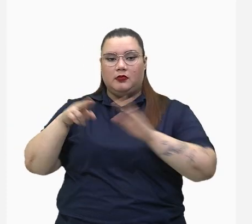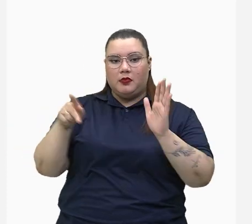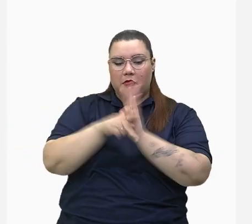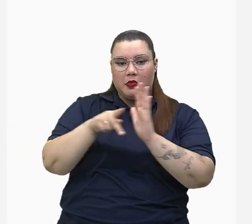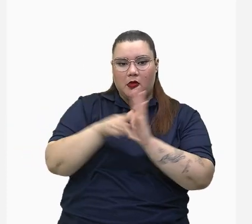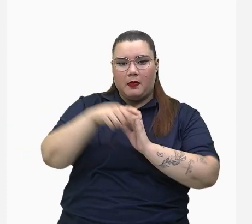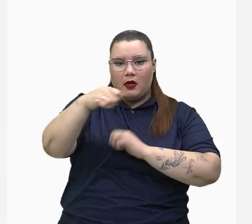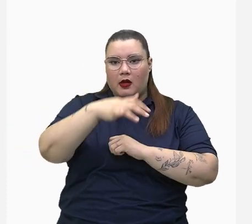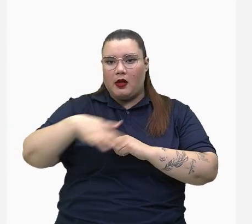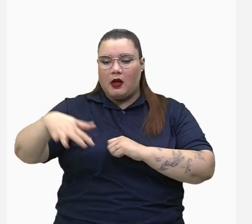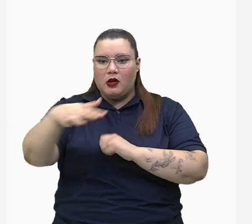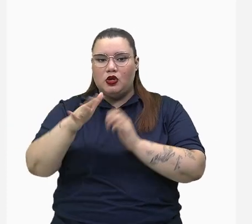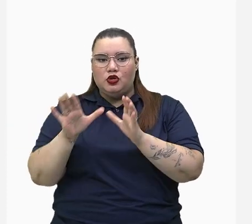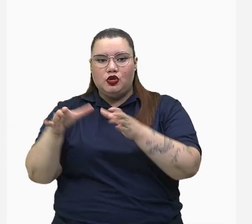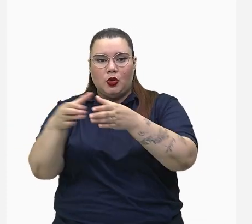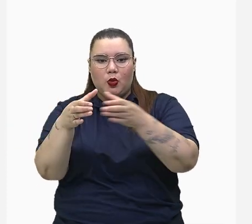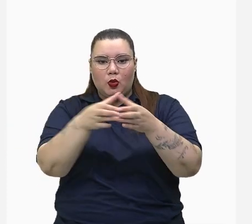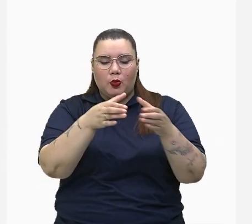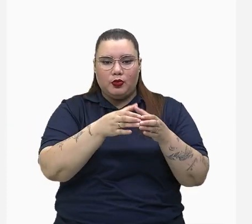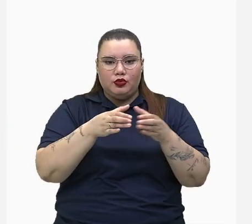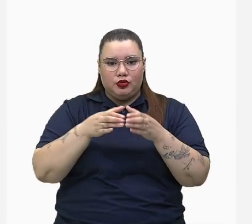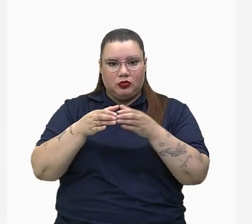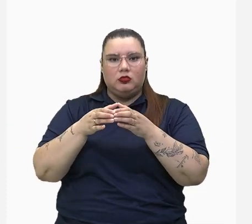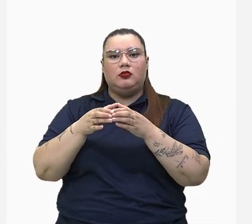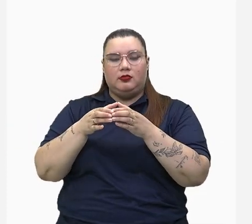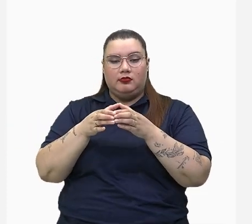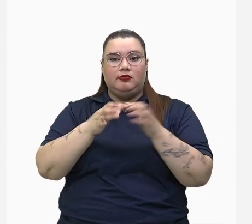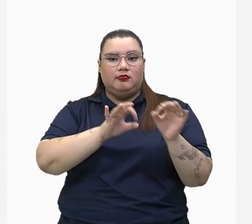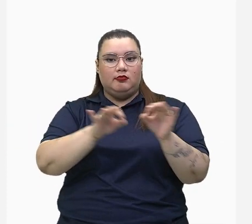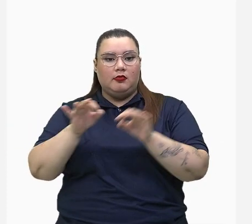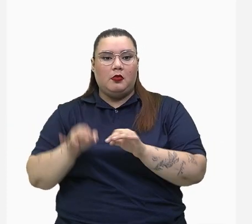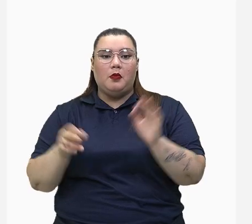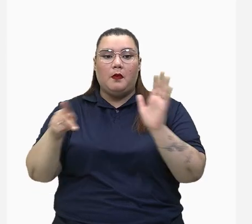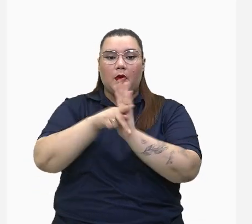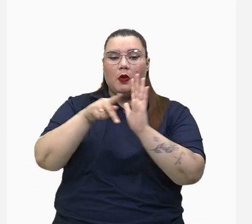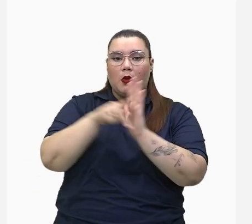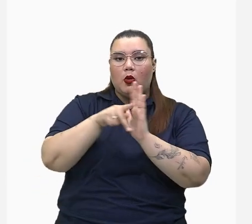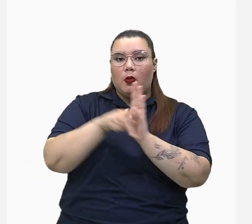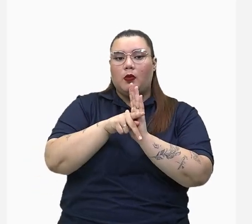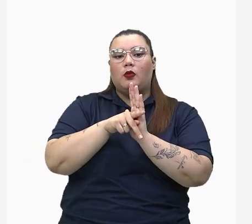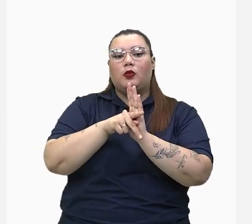dessas subunidades do relevo